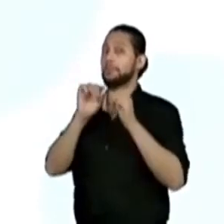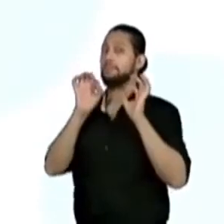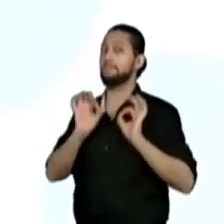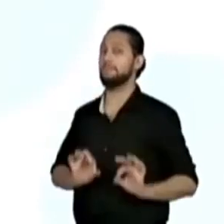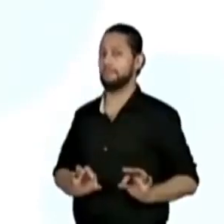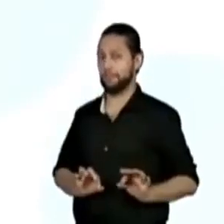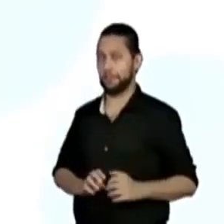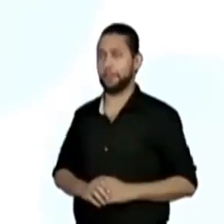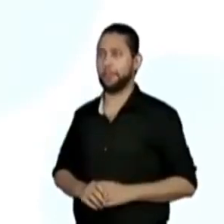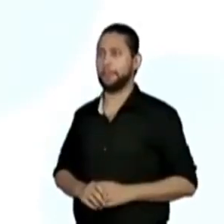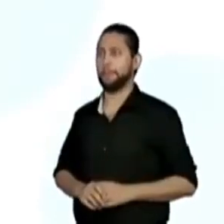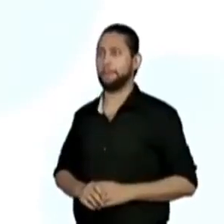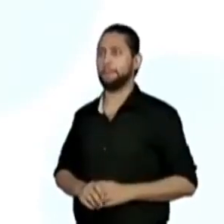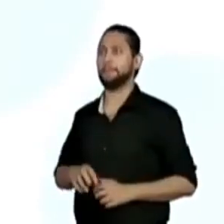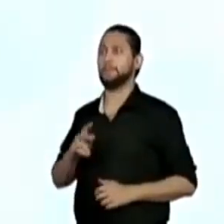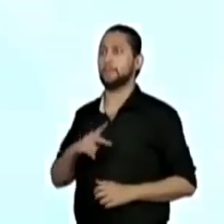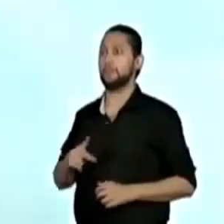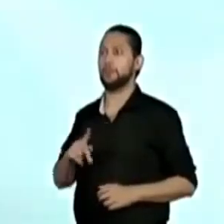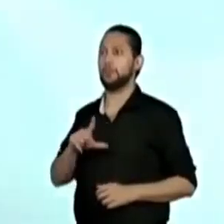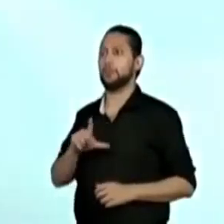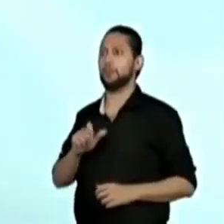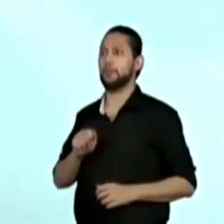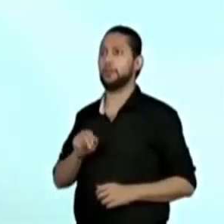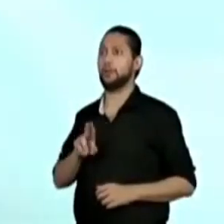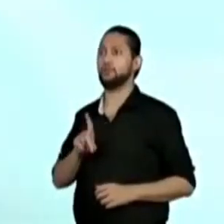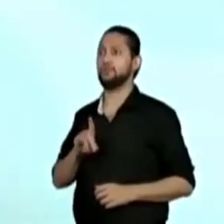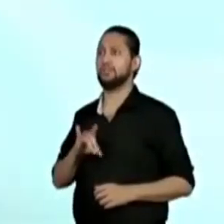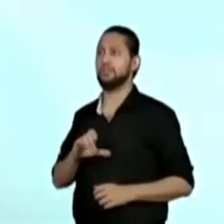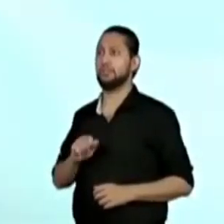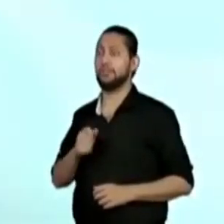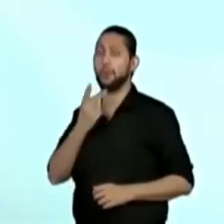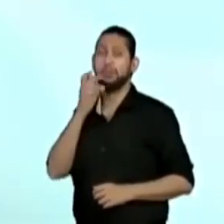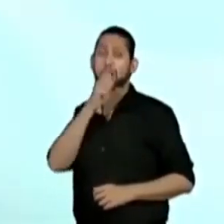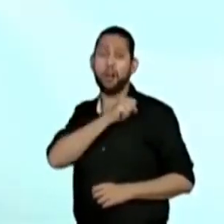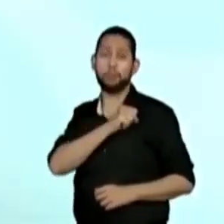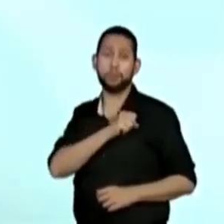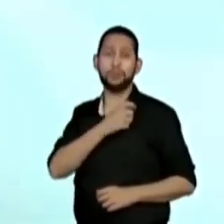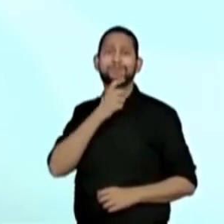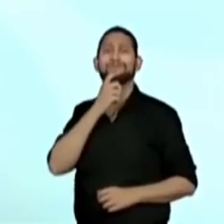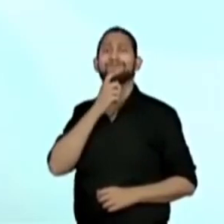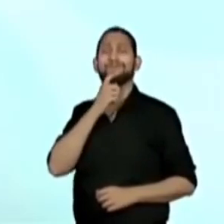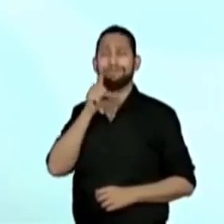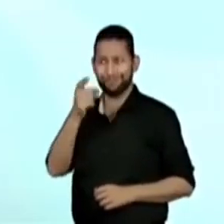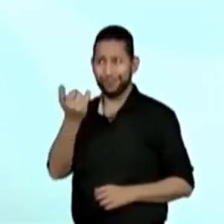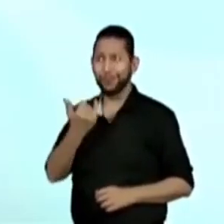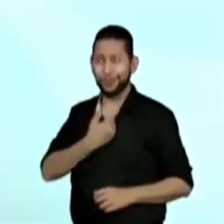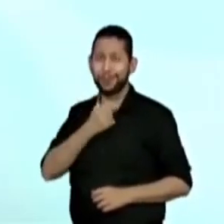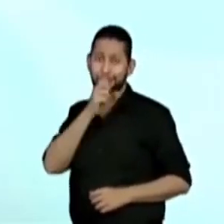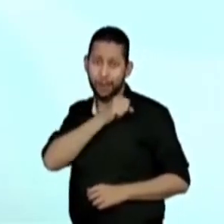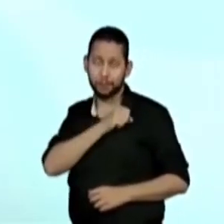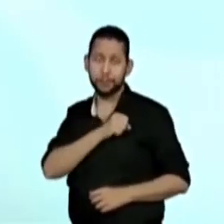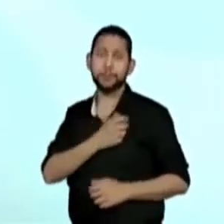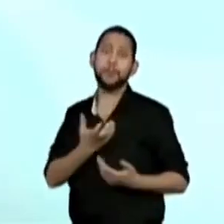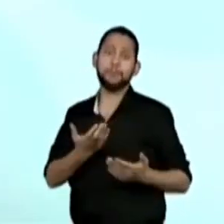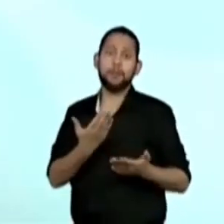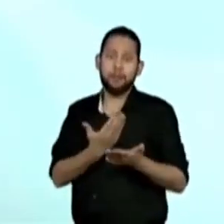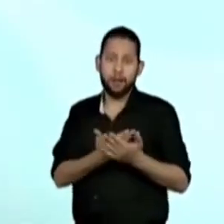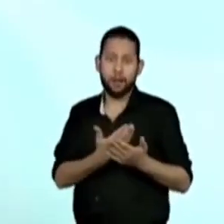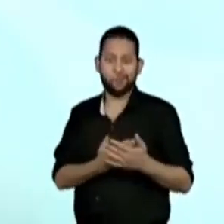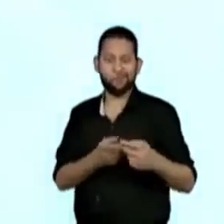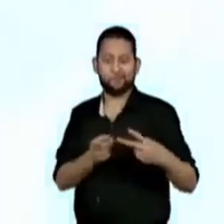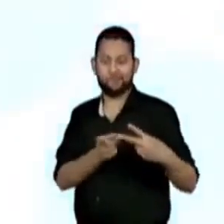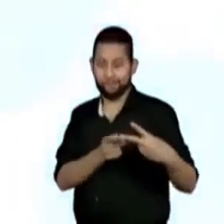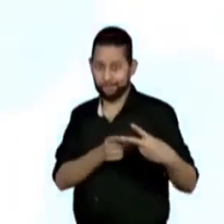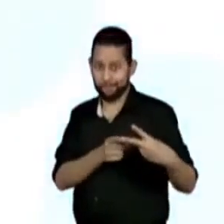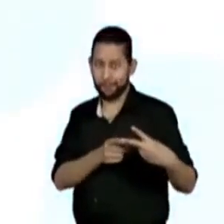professora laudia falou que está muito rápido pro eh essa essa segundo momento de aula na